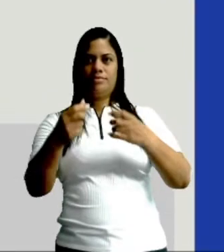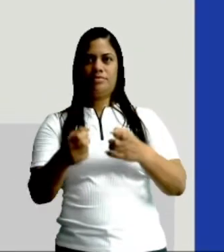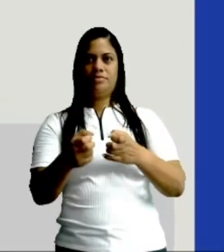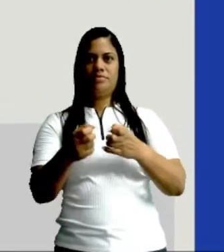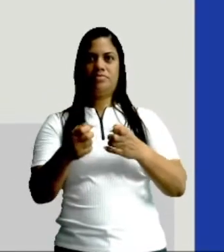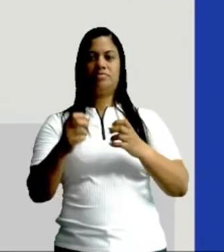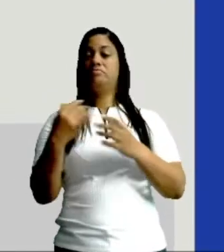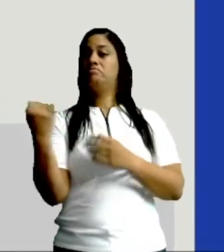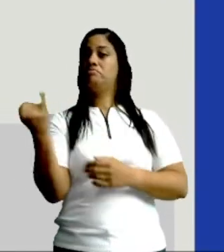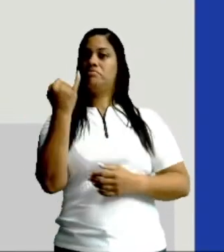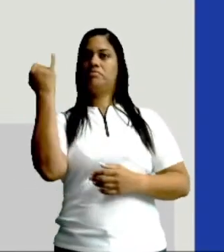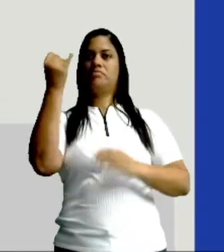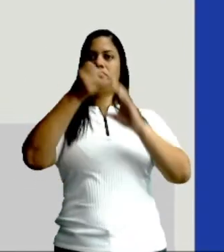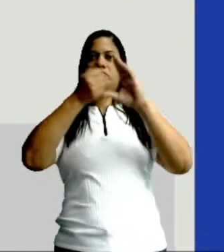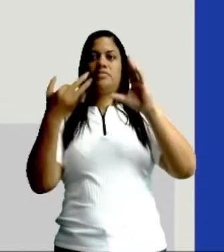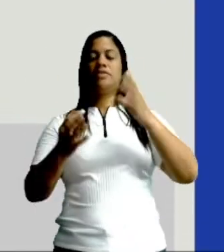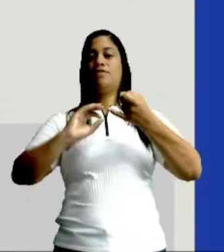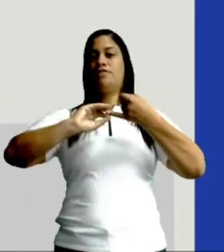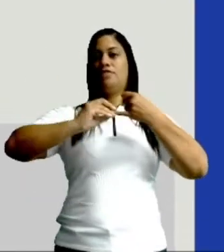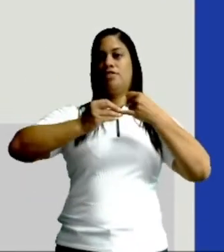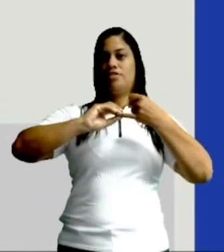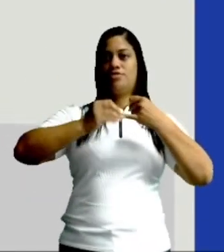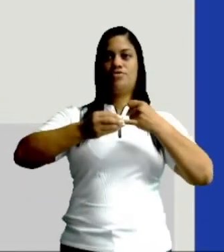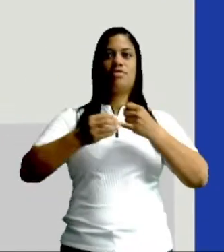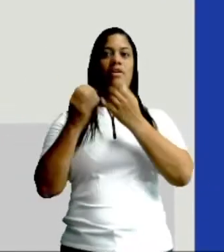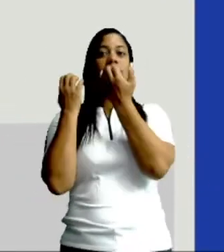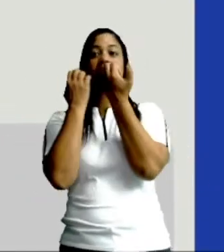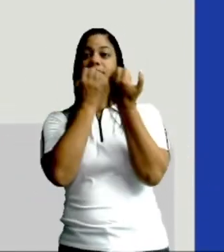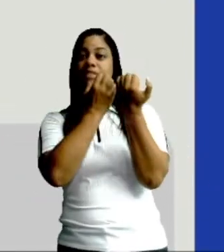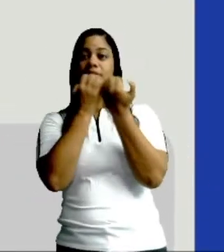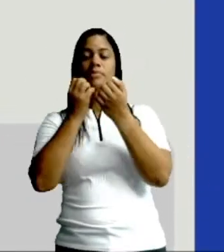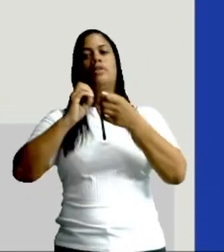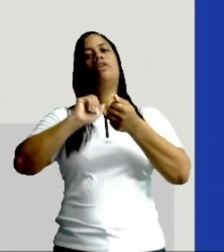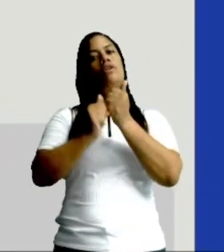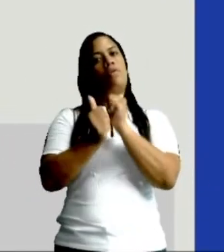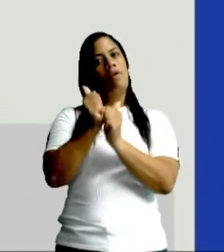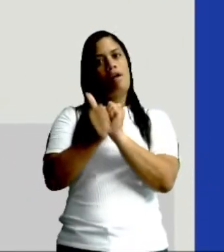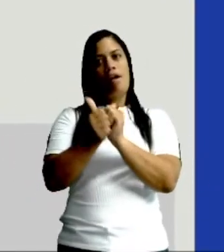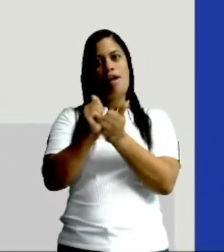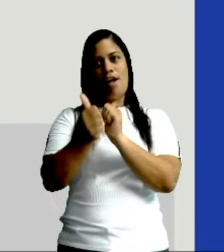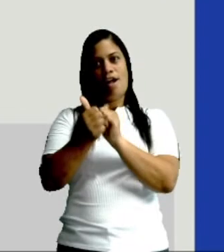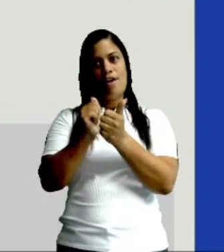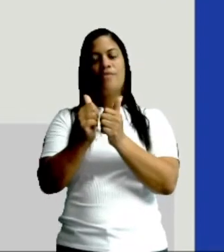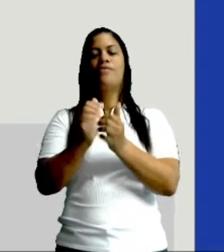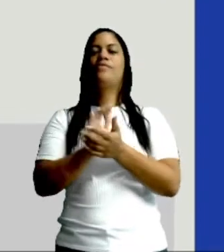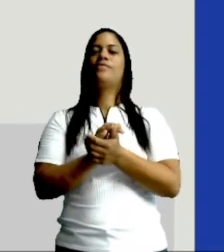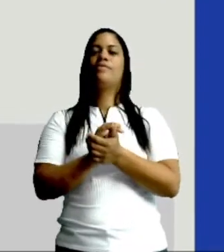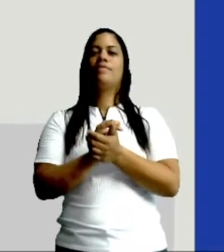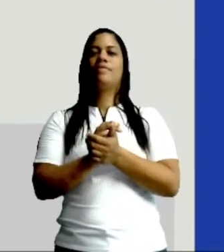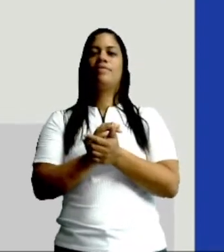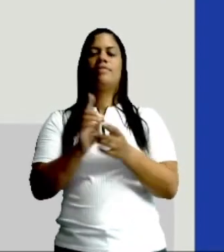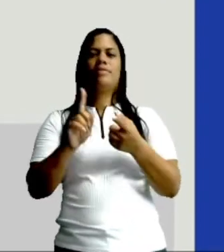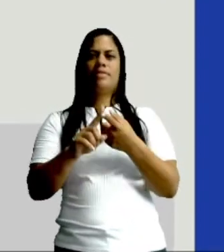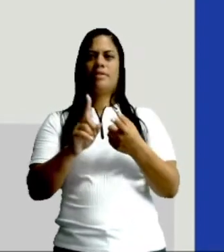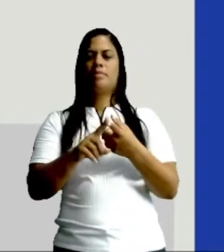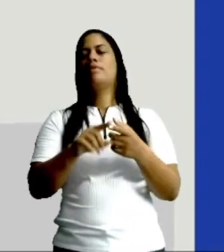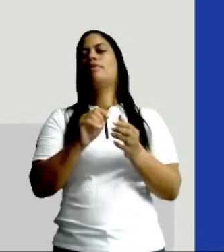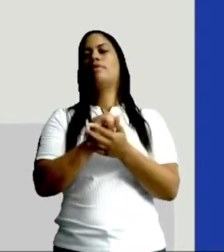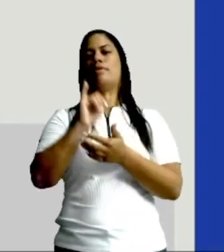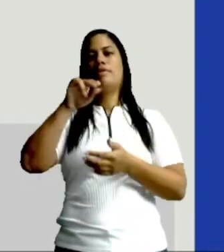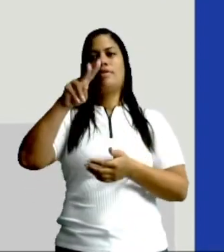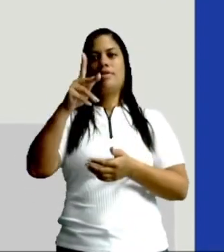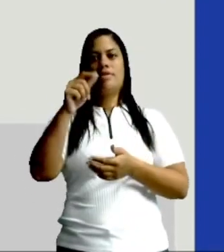um destaque, como feijão, milho, arroz, além de raízes e tubérculos, como